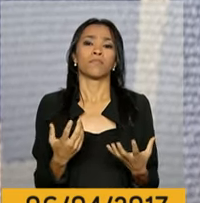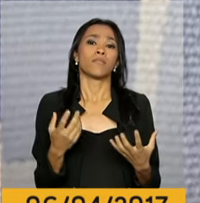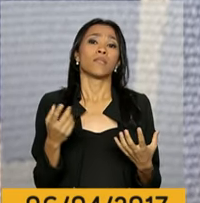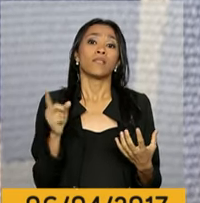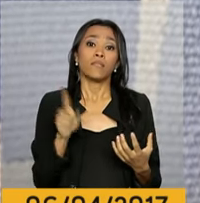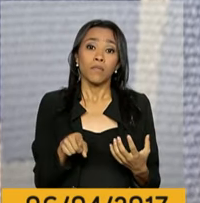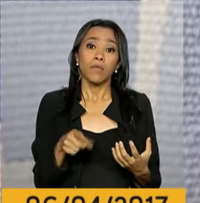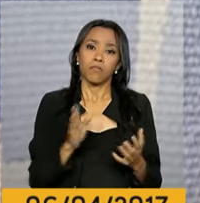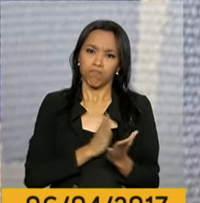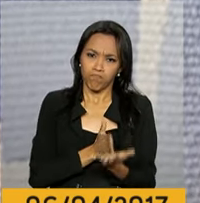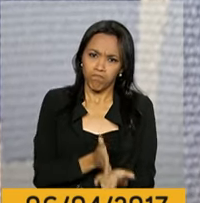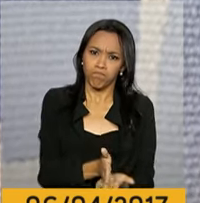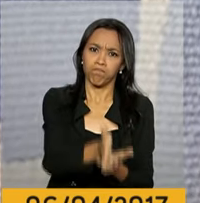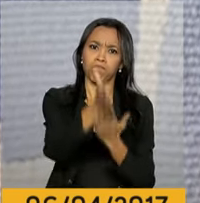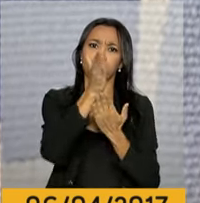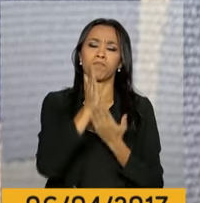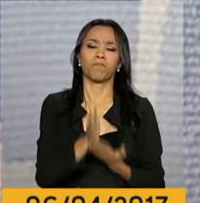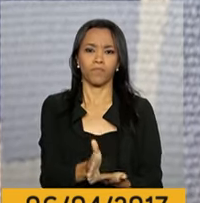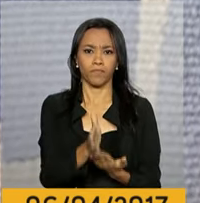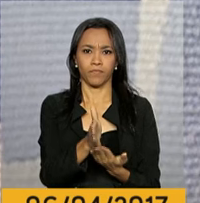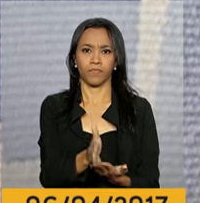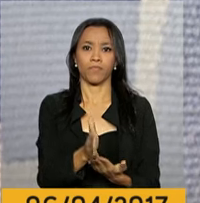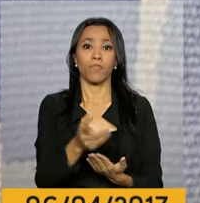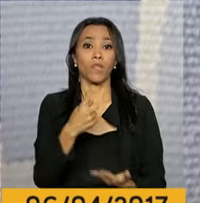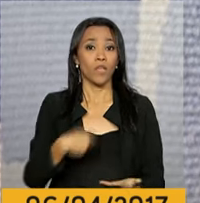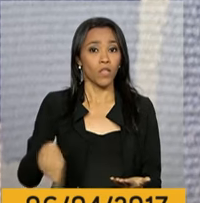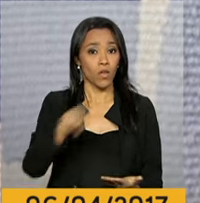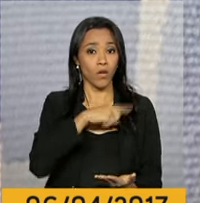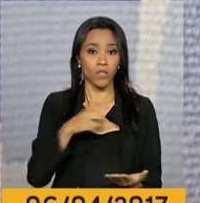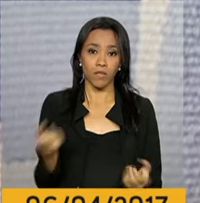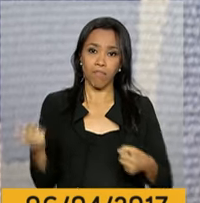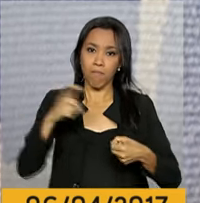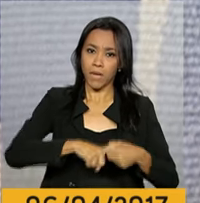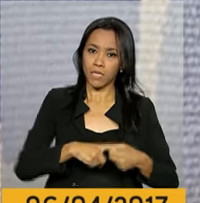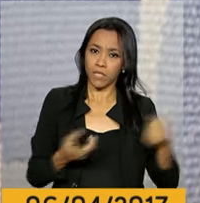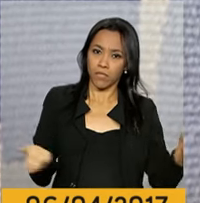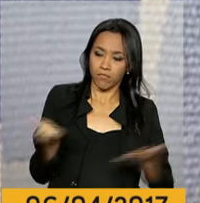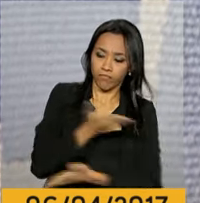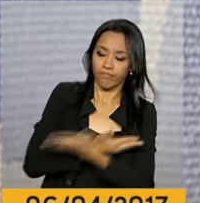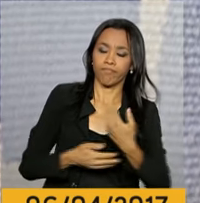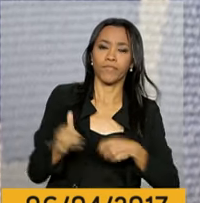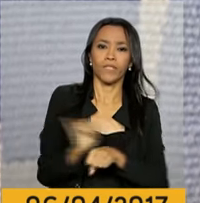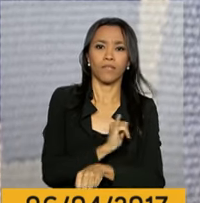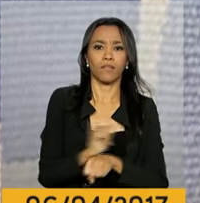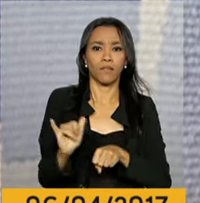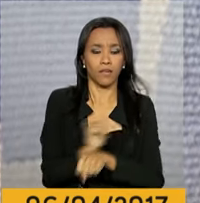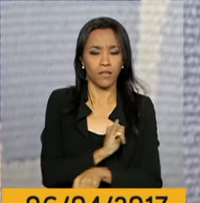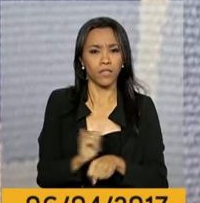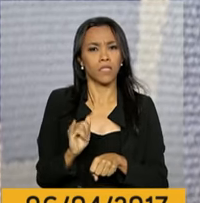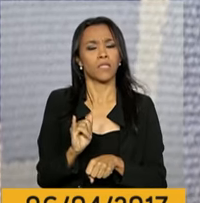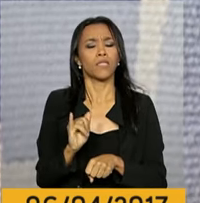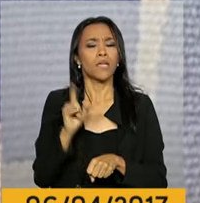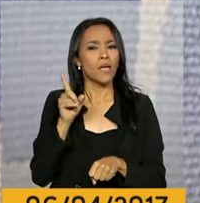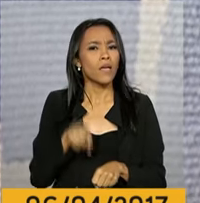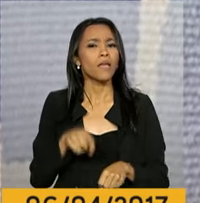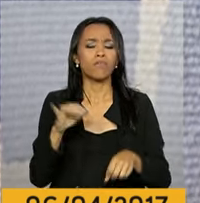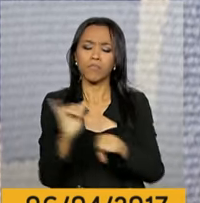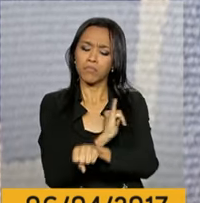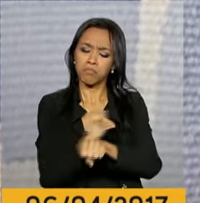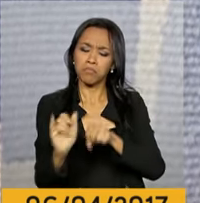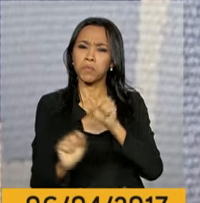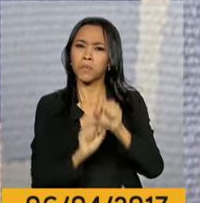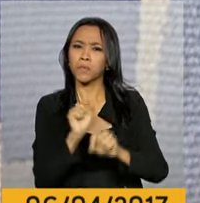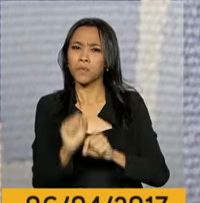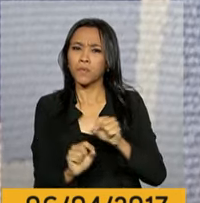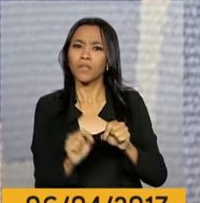e é firme o substrato de nossa parceria estratégica. Parceria estratégica,